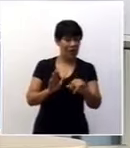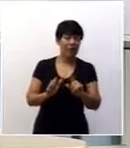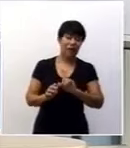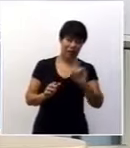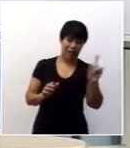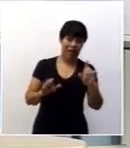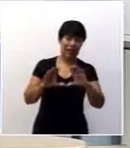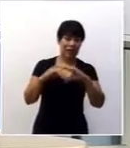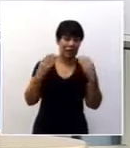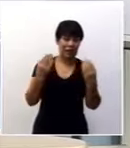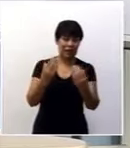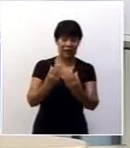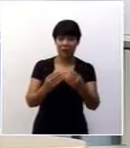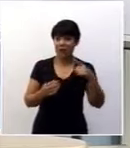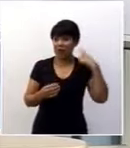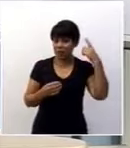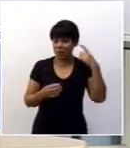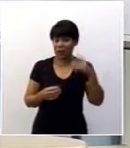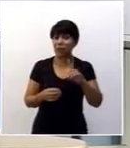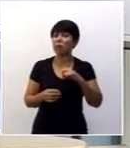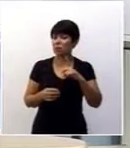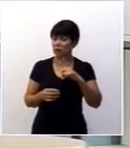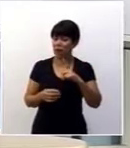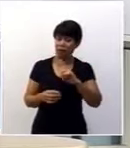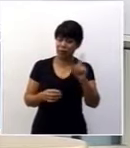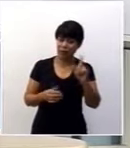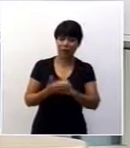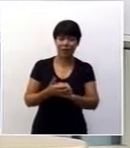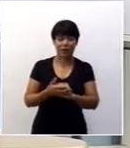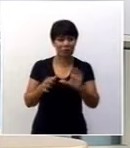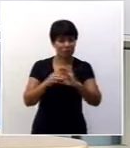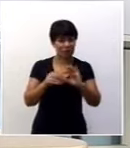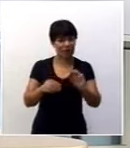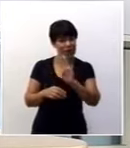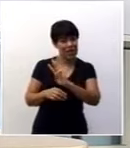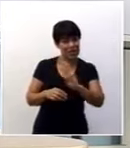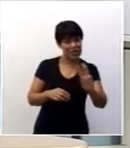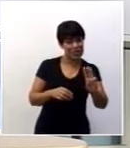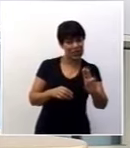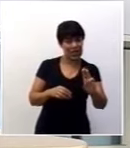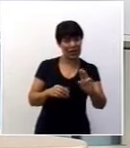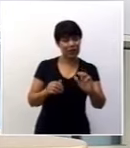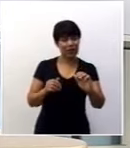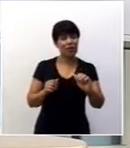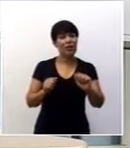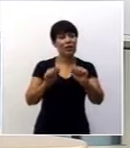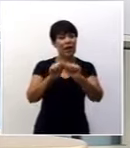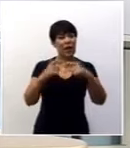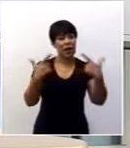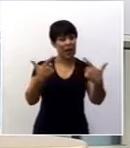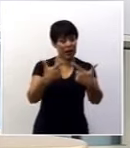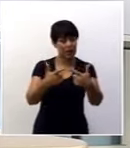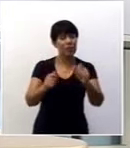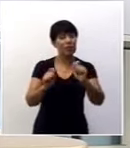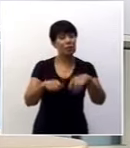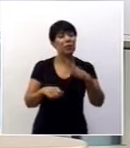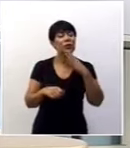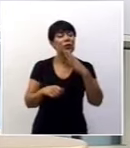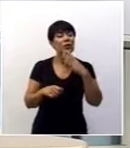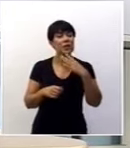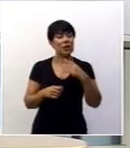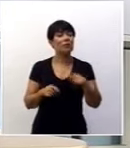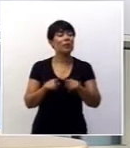né? Cursos de como escrever uma lei. Então, entrem no site da Câmara e procurem informações sobre o Parlamento Jovem Brasileiro. E um outro